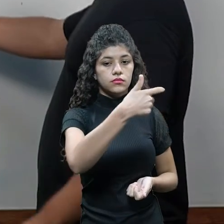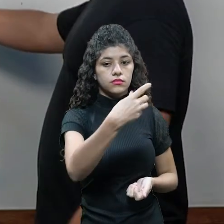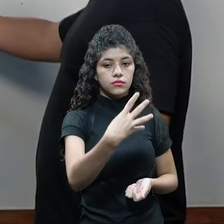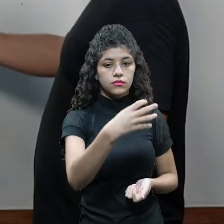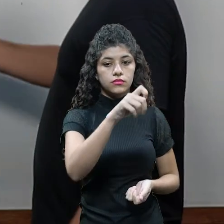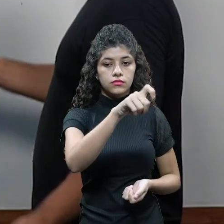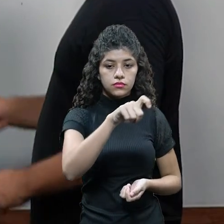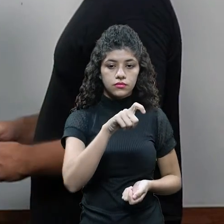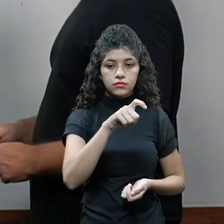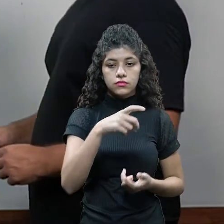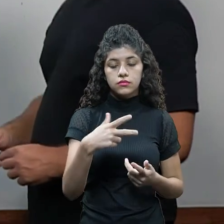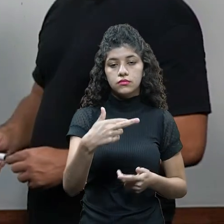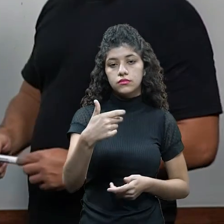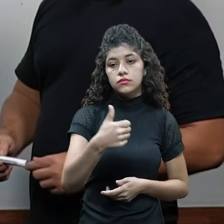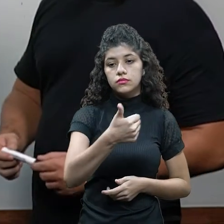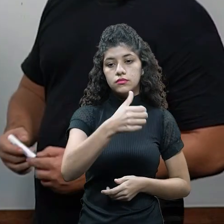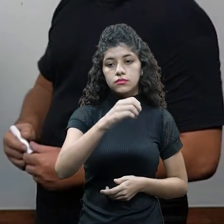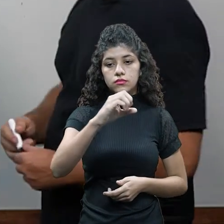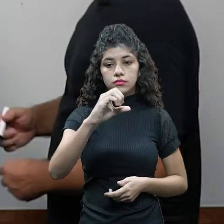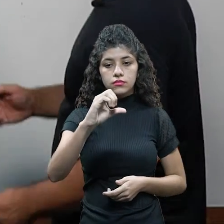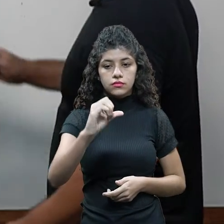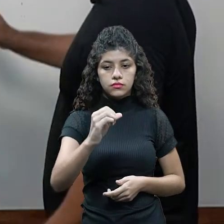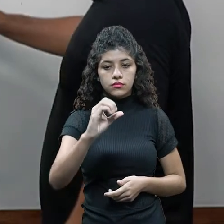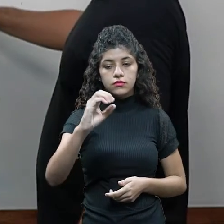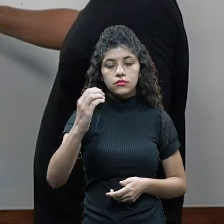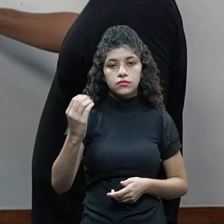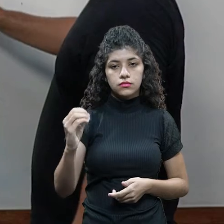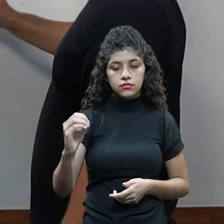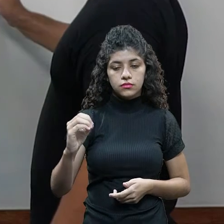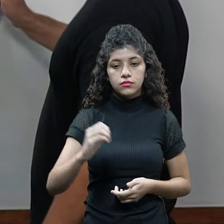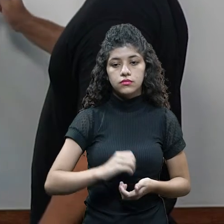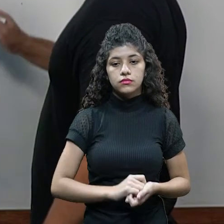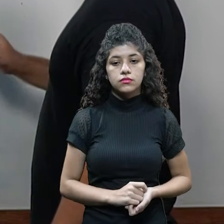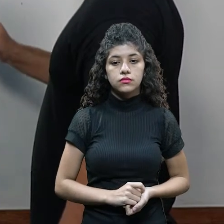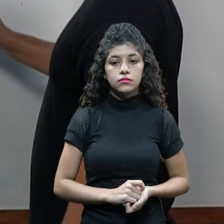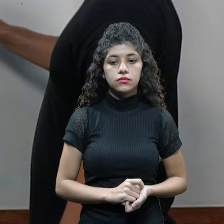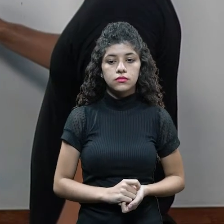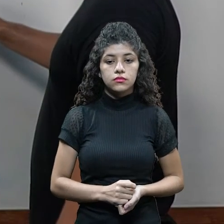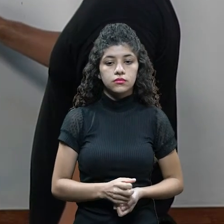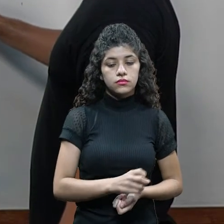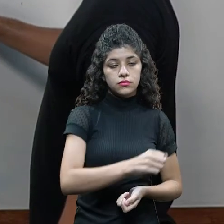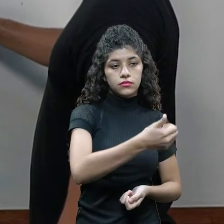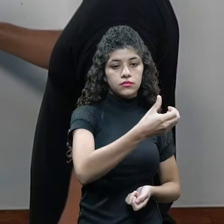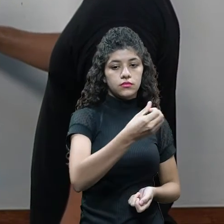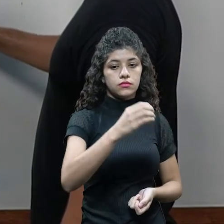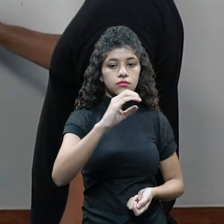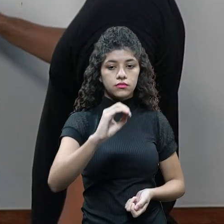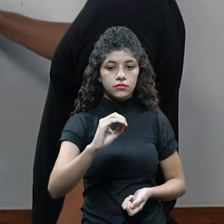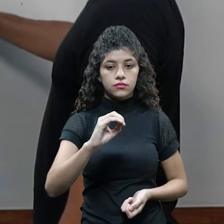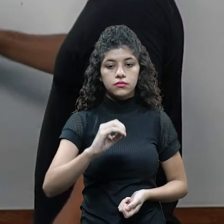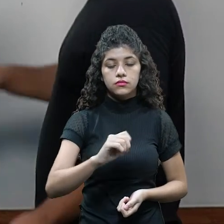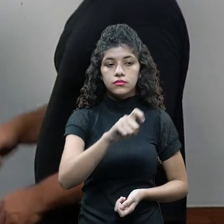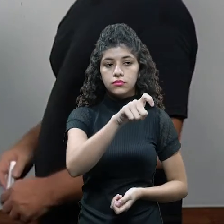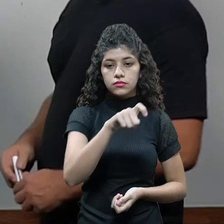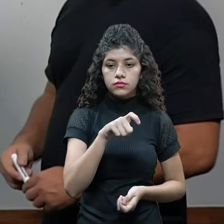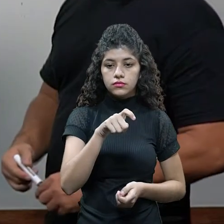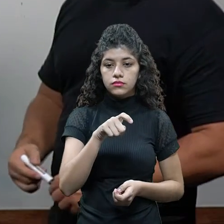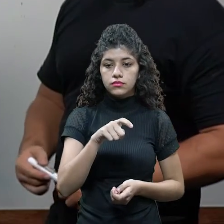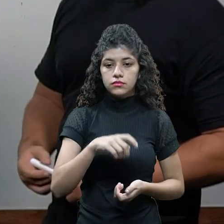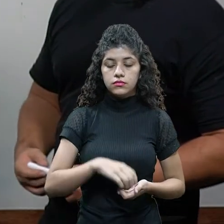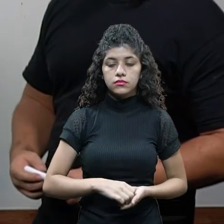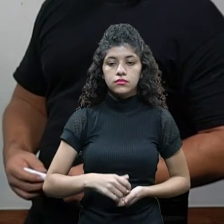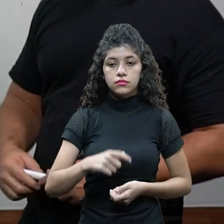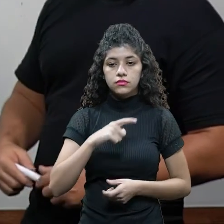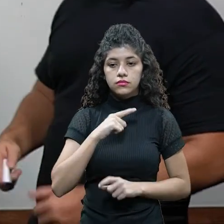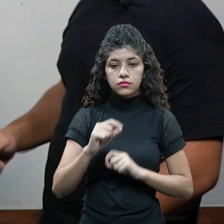igual 16 vezes 10, 160. Então eu tenho 14x igual a 160. Vou isolar a incógnita x e vai me